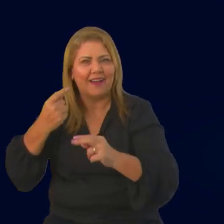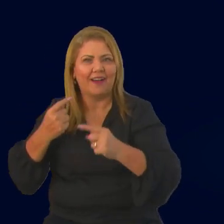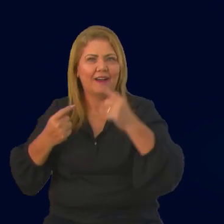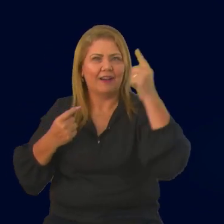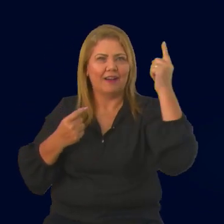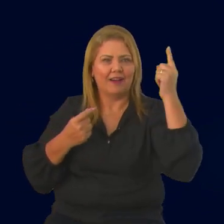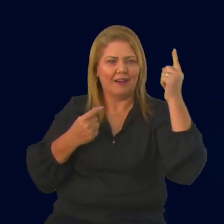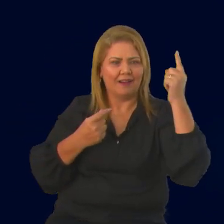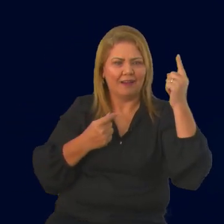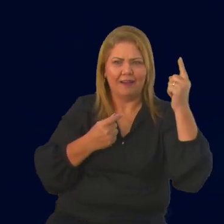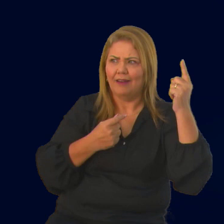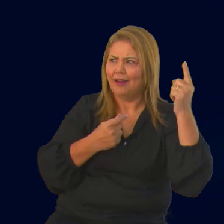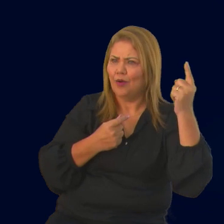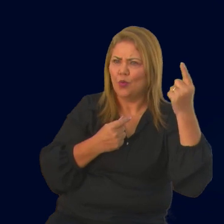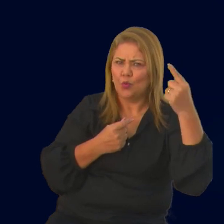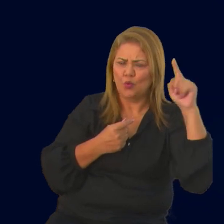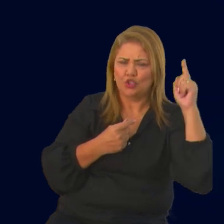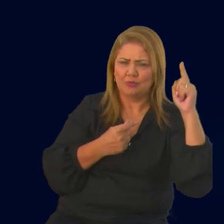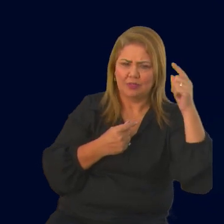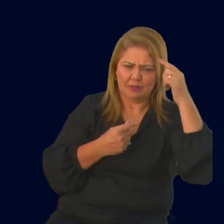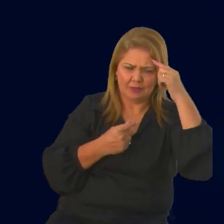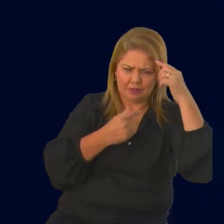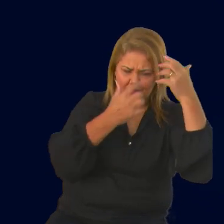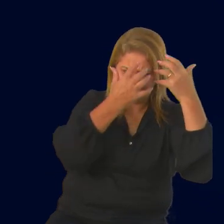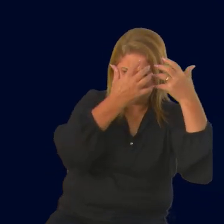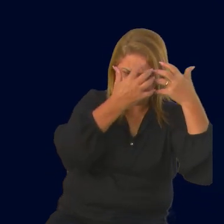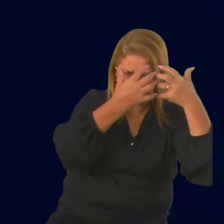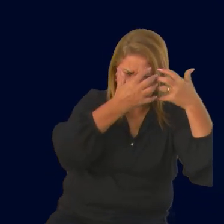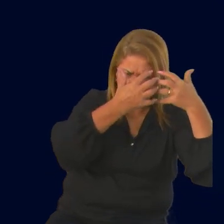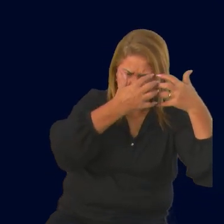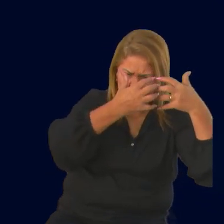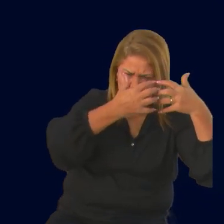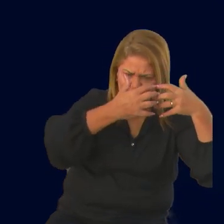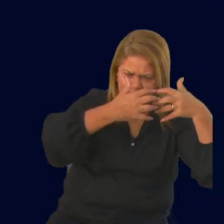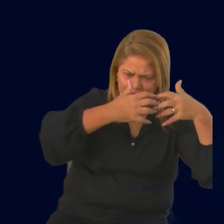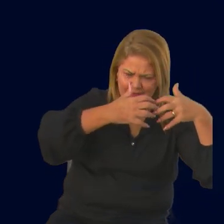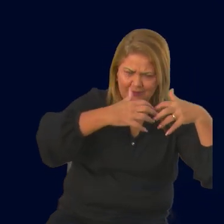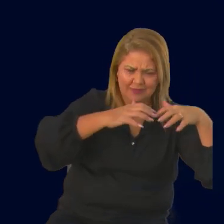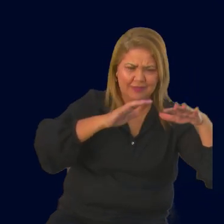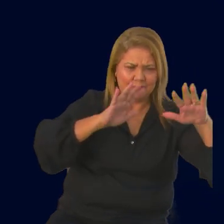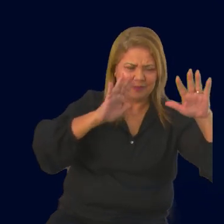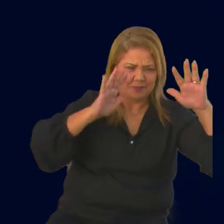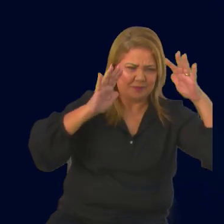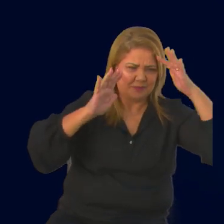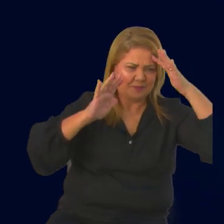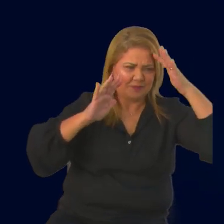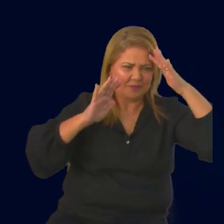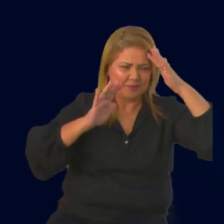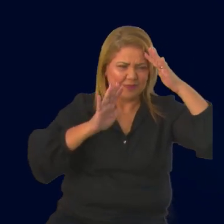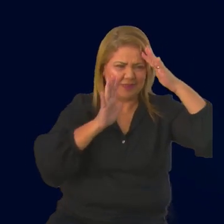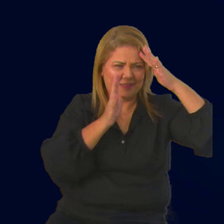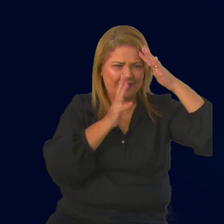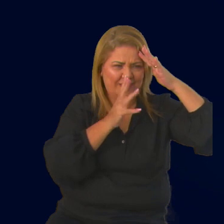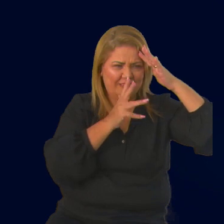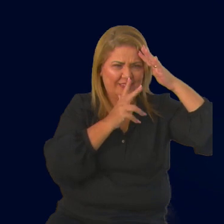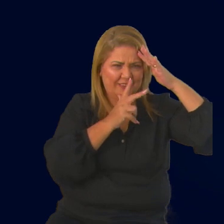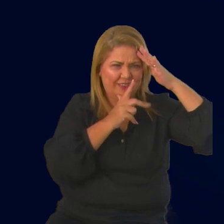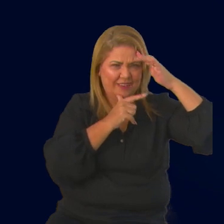eu trouxe essa última equação, o cérebro de vocês disse assim, para aí, eu preciso de um tempo, deixa eu